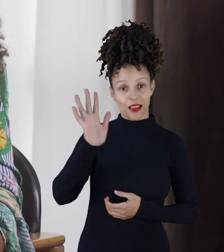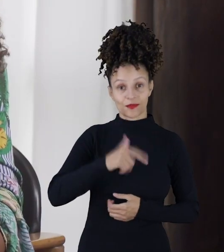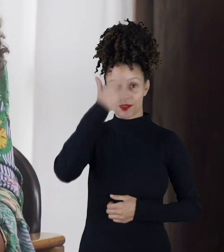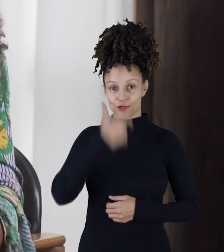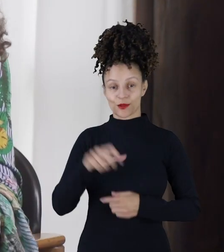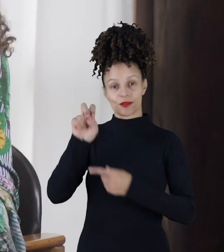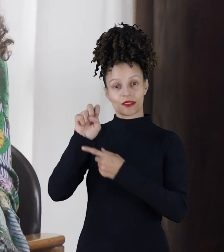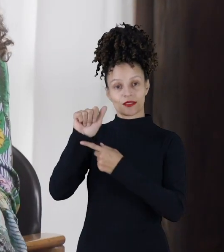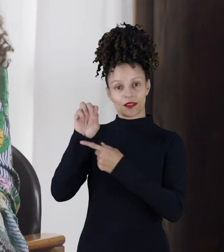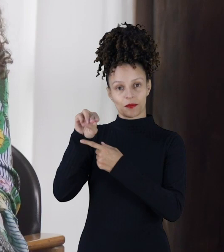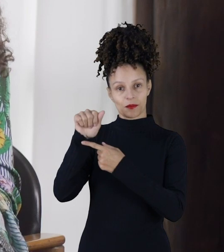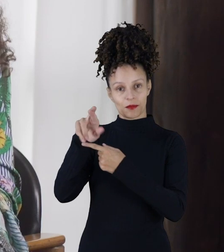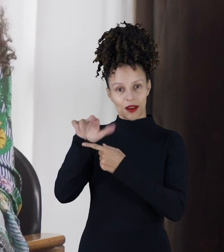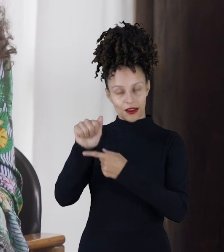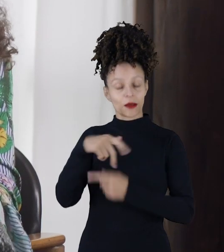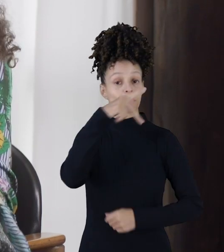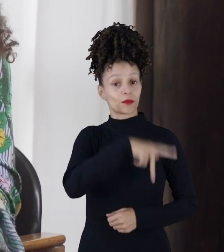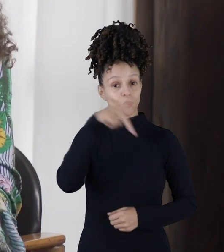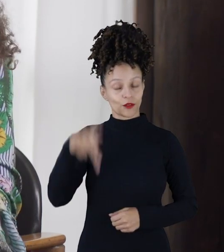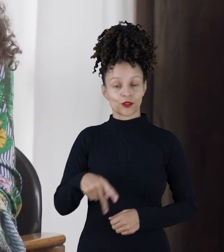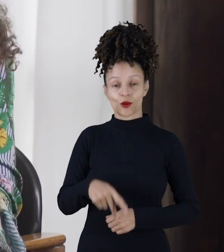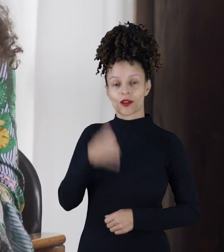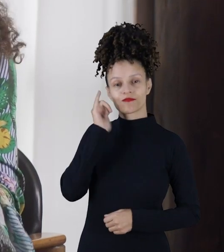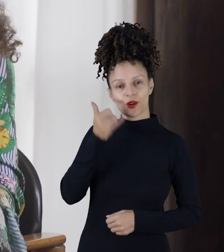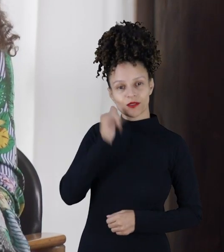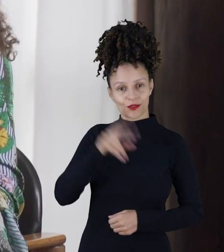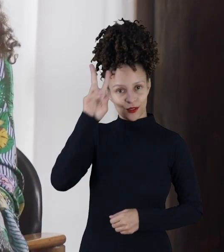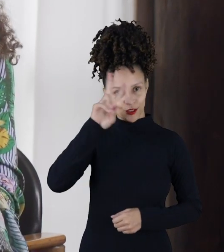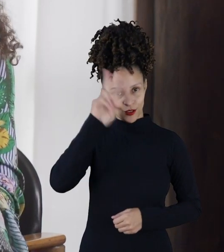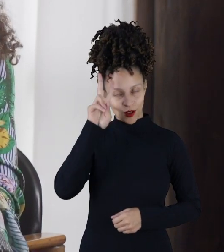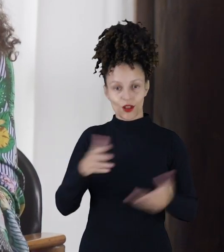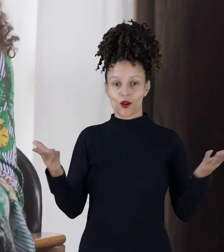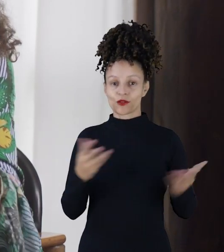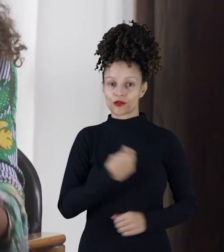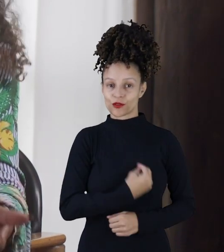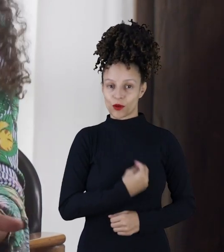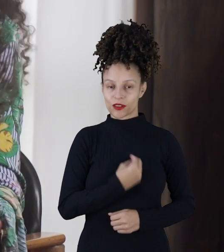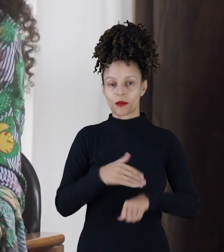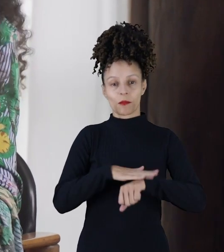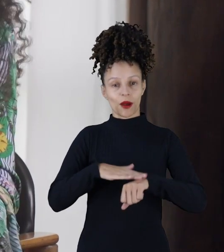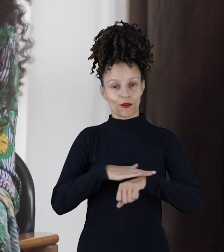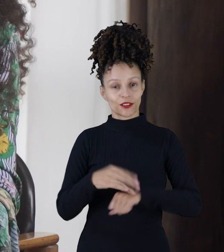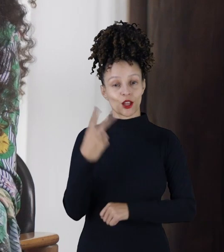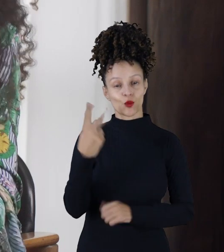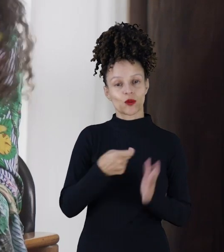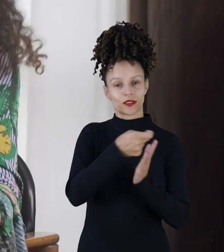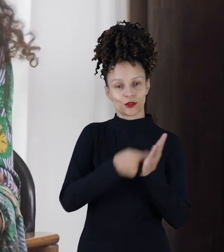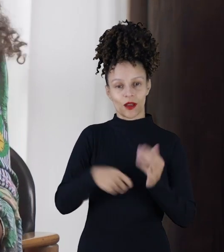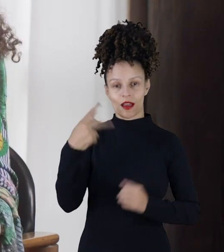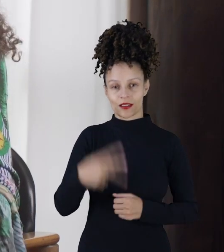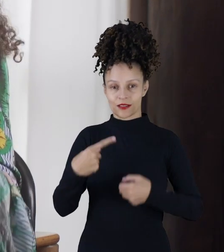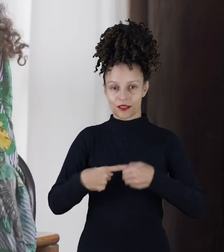Olá, eu sou a Samara Rosa, professora, contadora de histórias e estou aqui hoje para conversar com